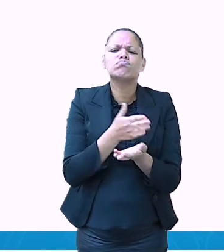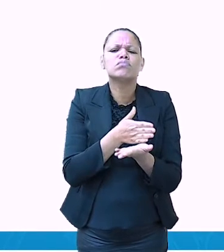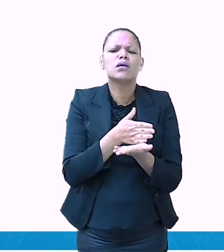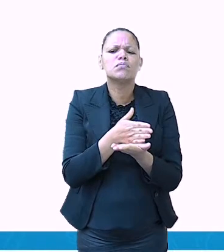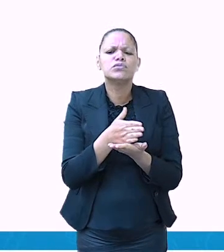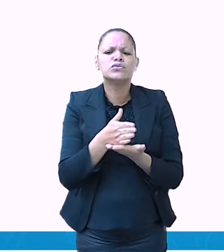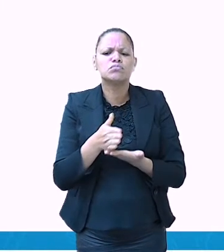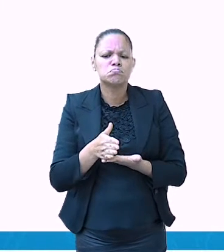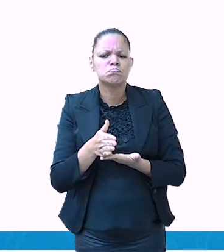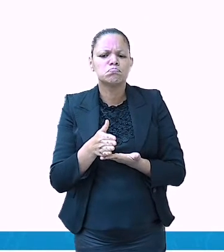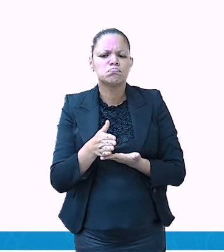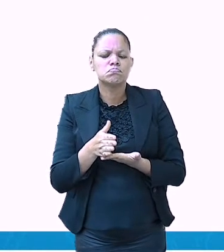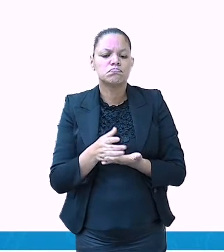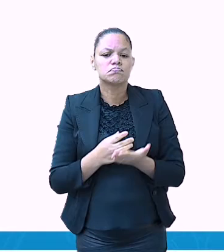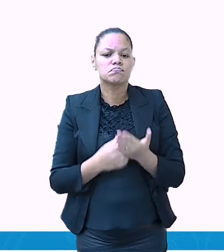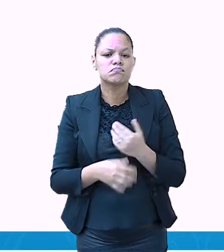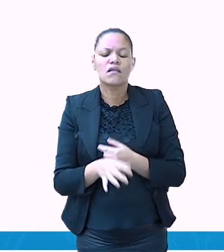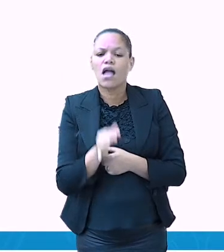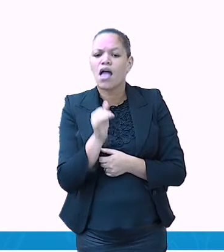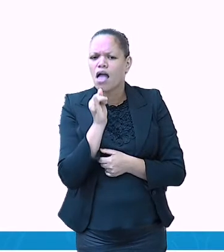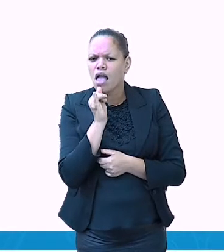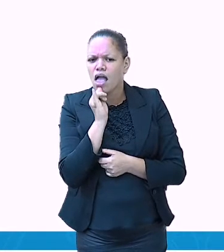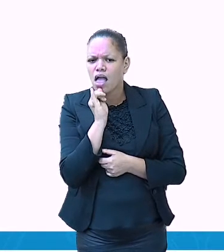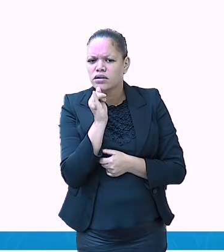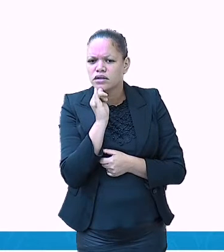como essa reprodução, tá?